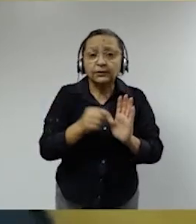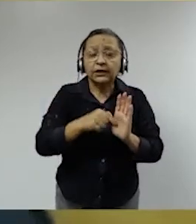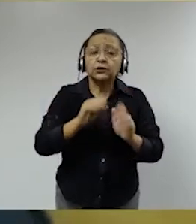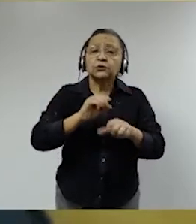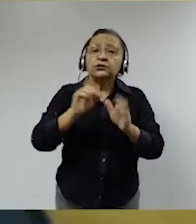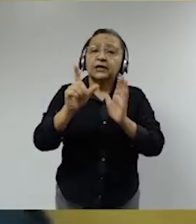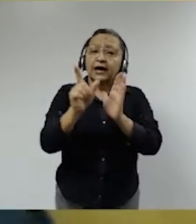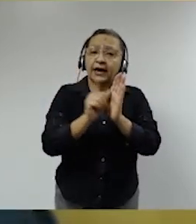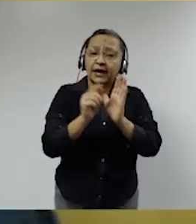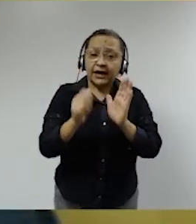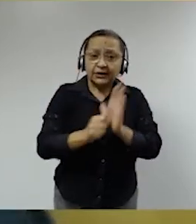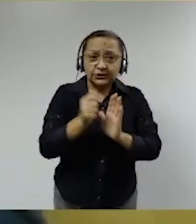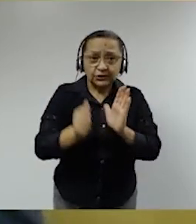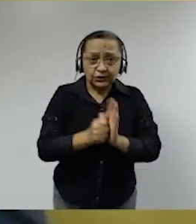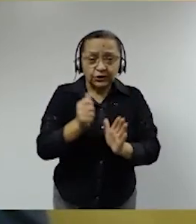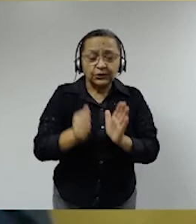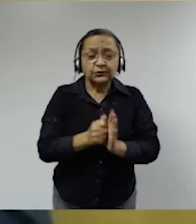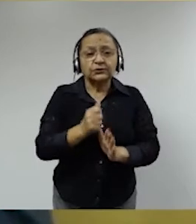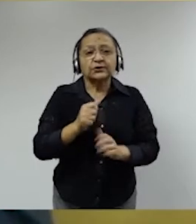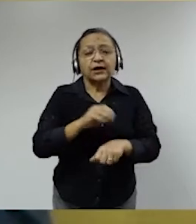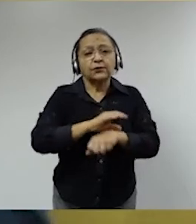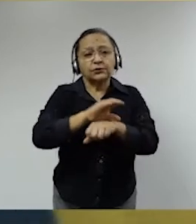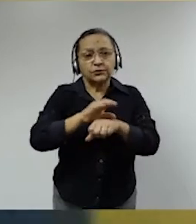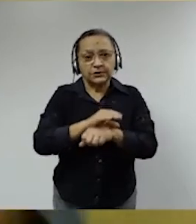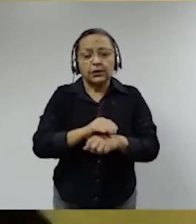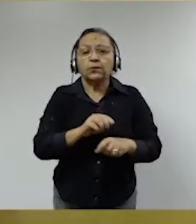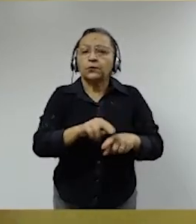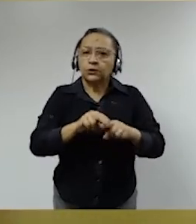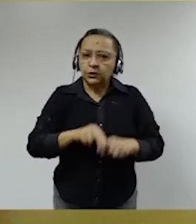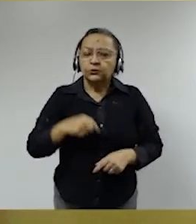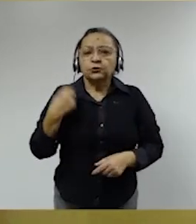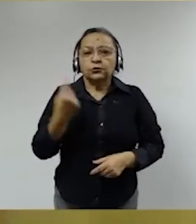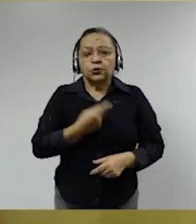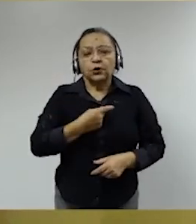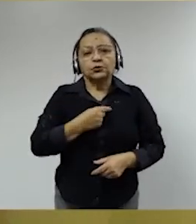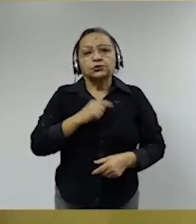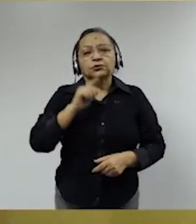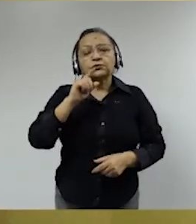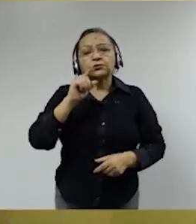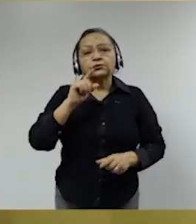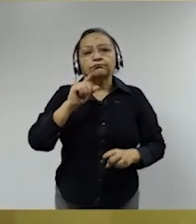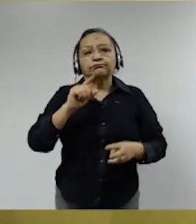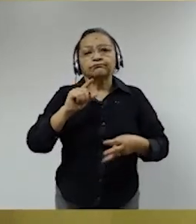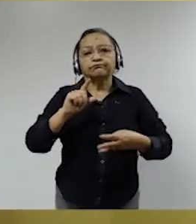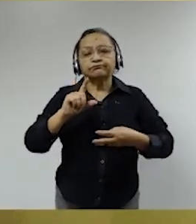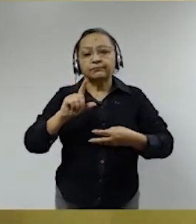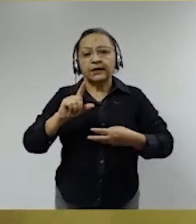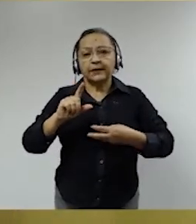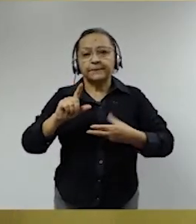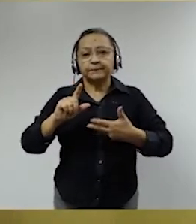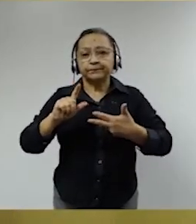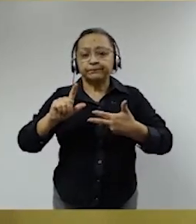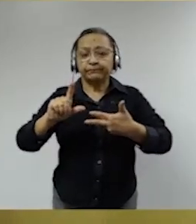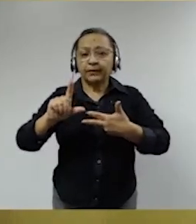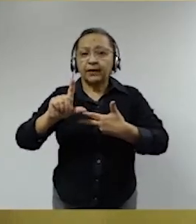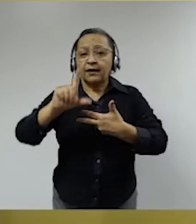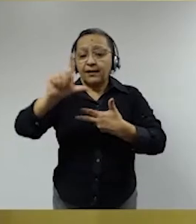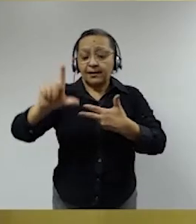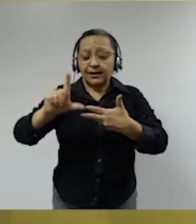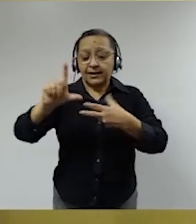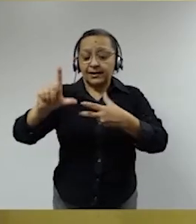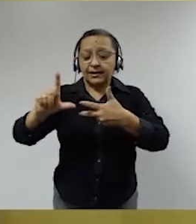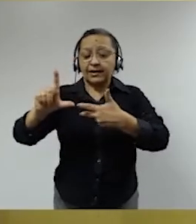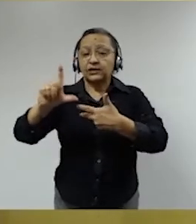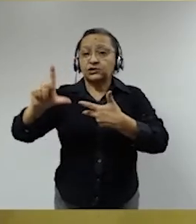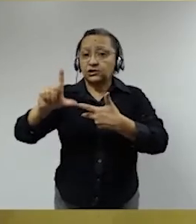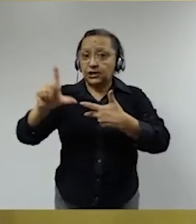Constituição Federal. Então, a ideia, né, do nosso legislador constituinte foi realmente trazer para o Brasil um ambiente de